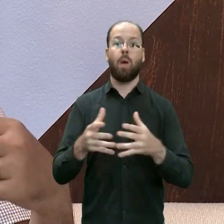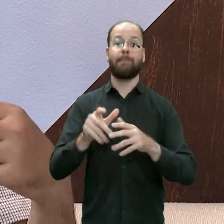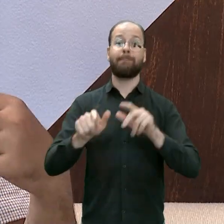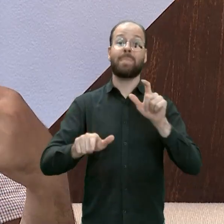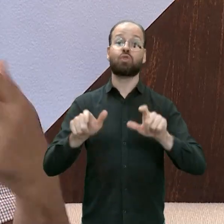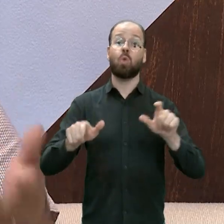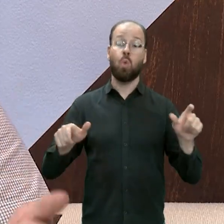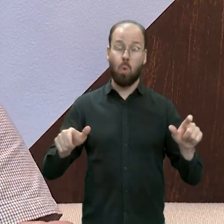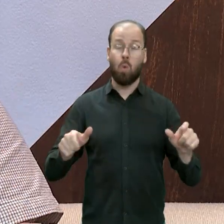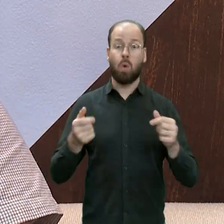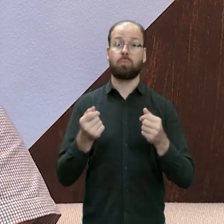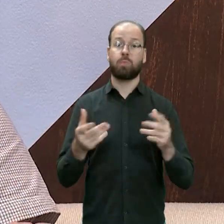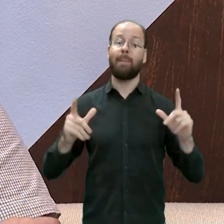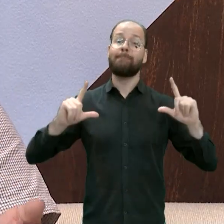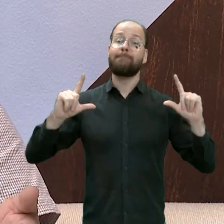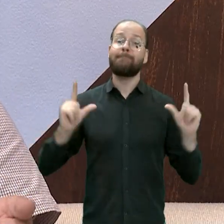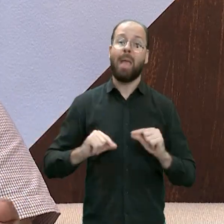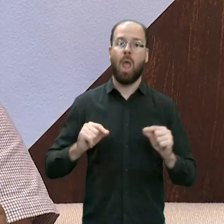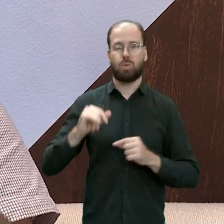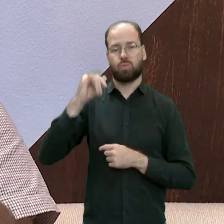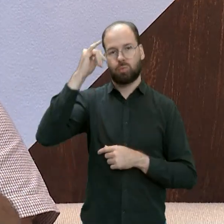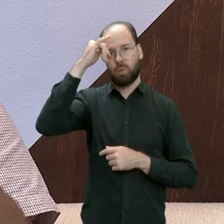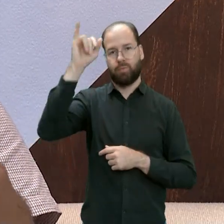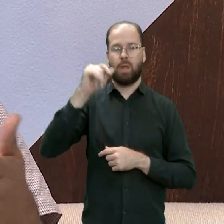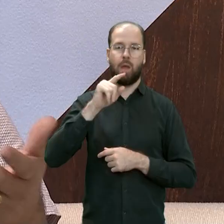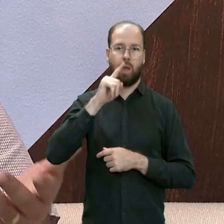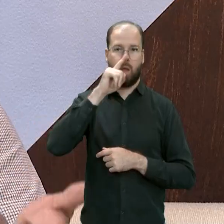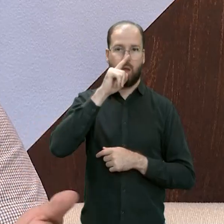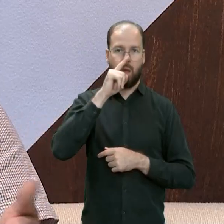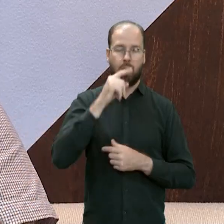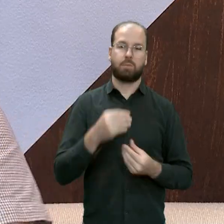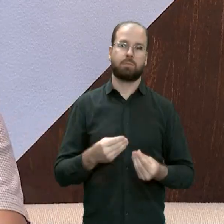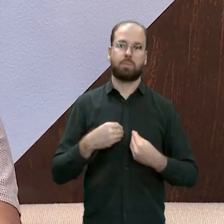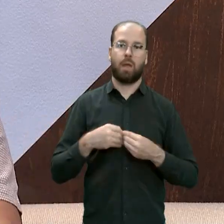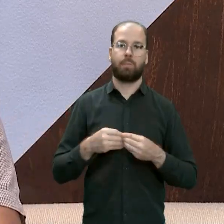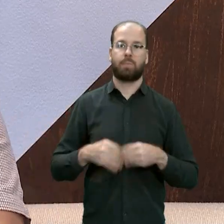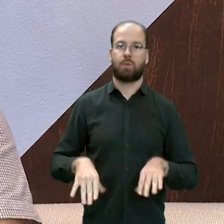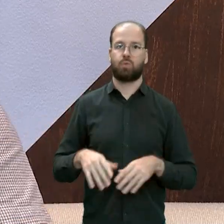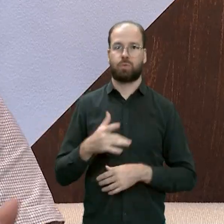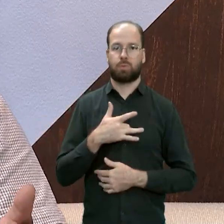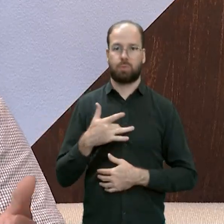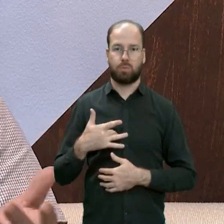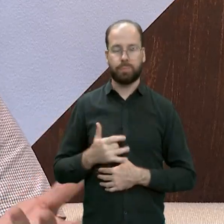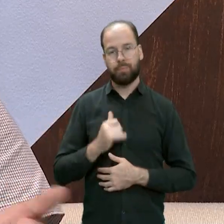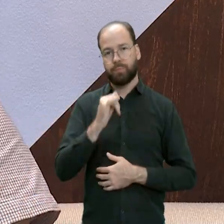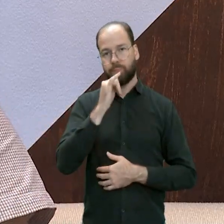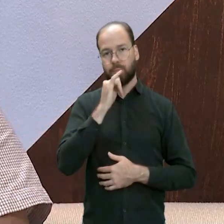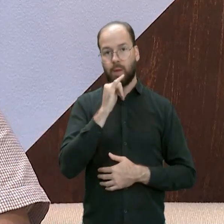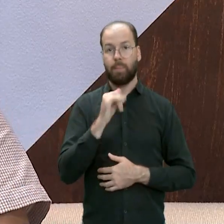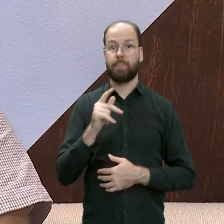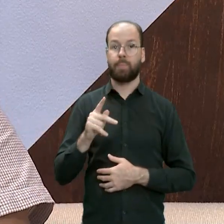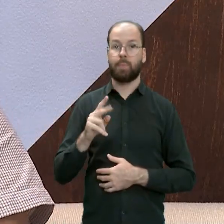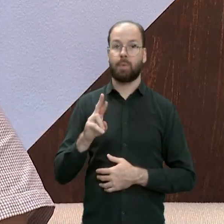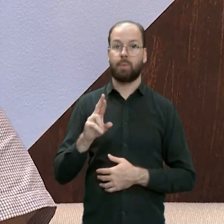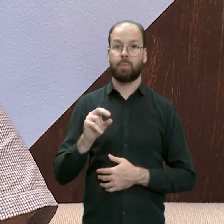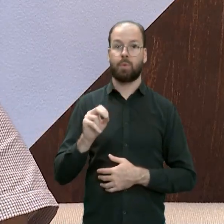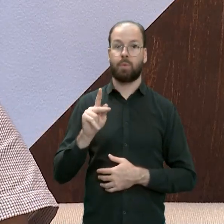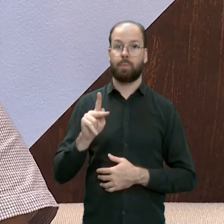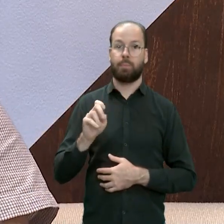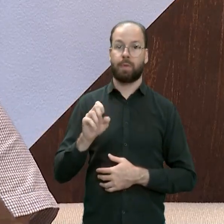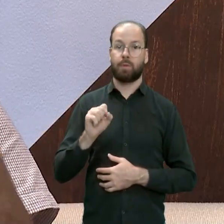situações de menor risco, né? Sim. Então, a Pró-Pessoas, né, a Pró-Reitoria de Gestão de